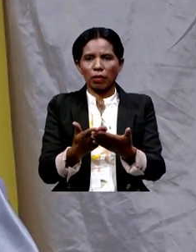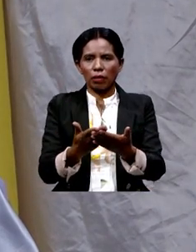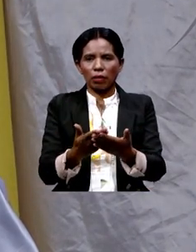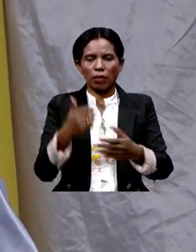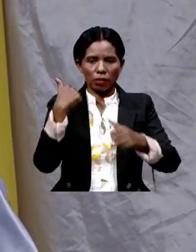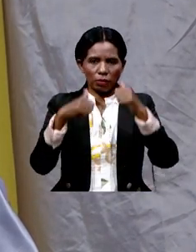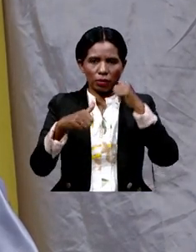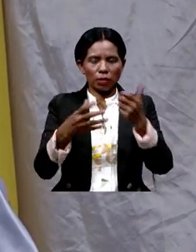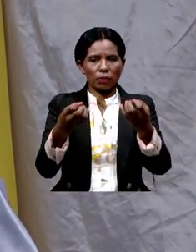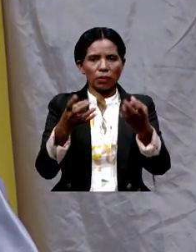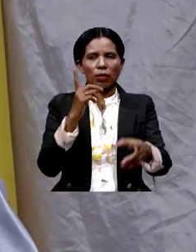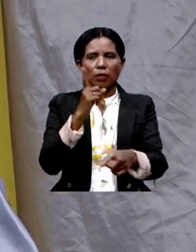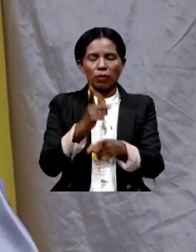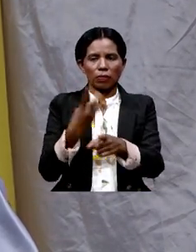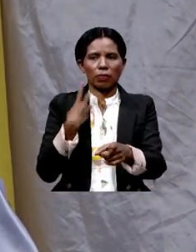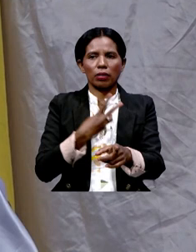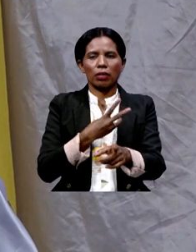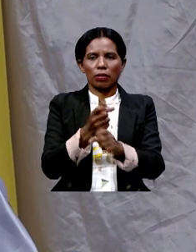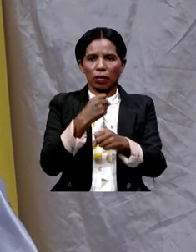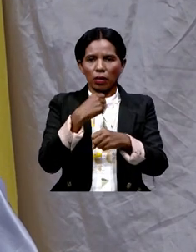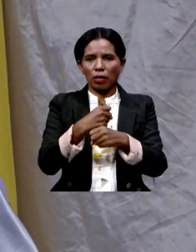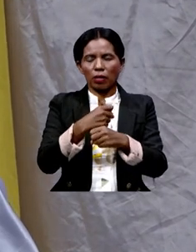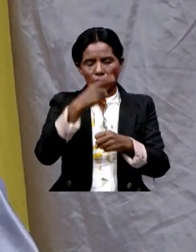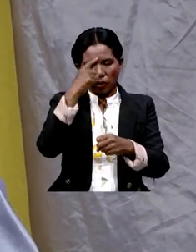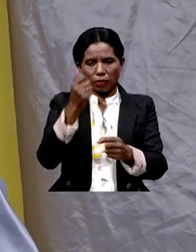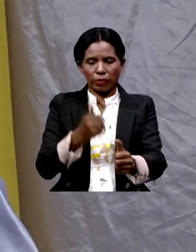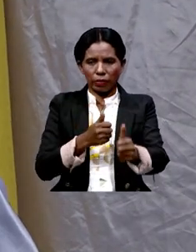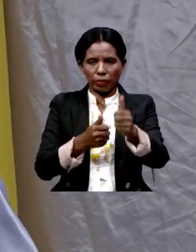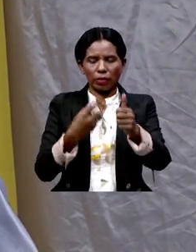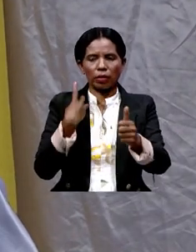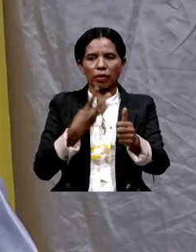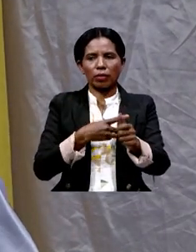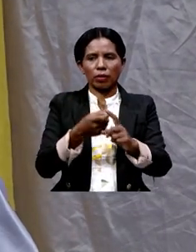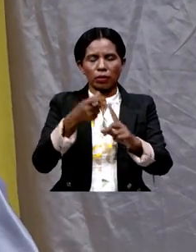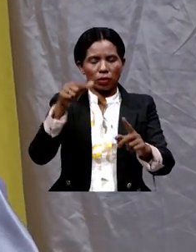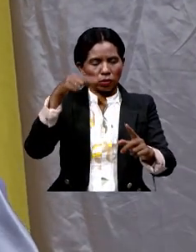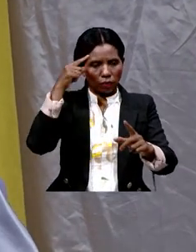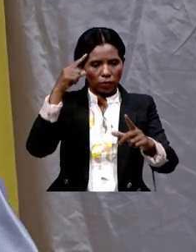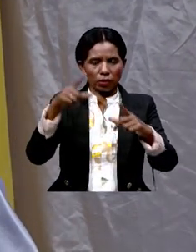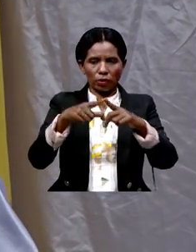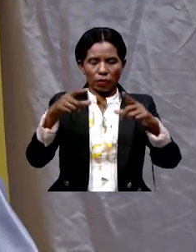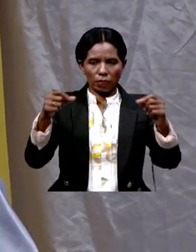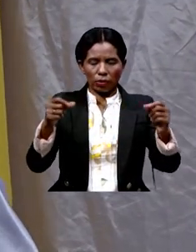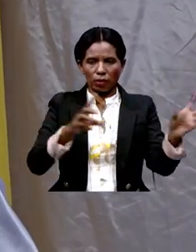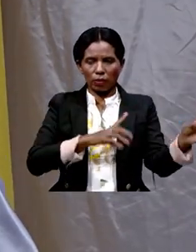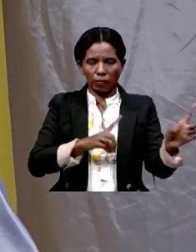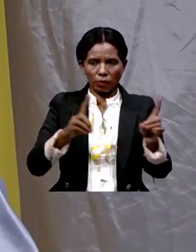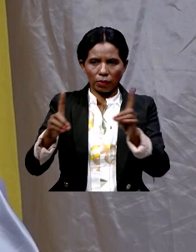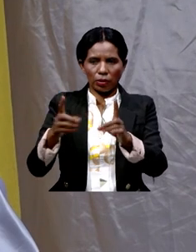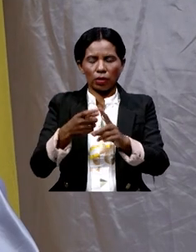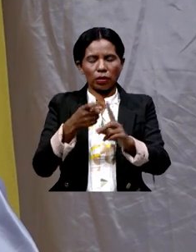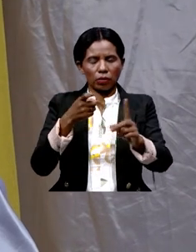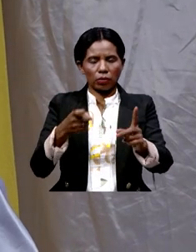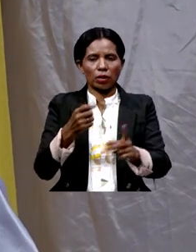attividade para ta tebes mos mata halu apoi husi governo Japão mosu implementa husi io ne pia la